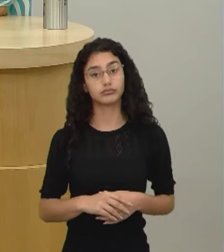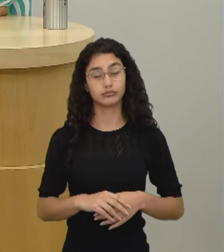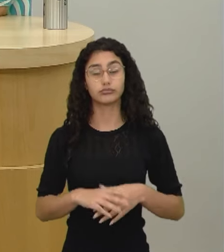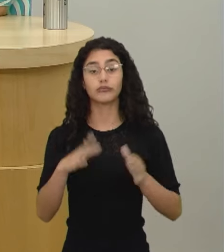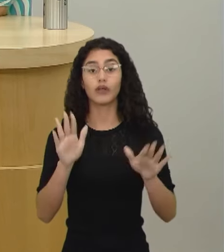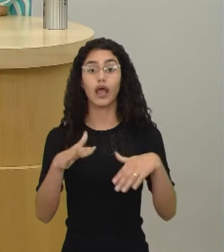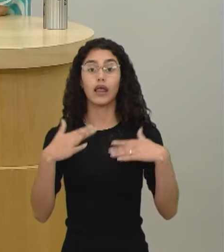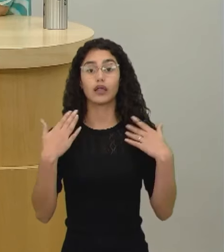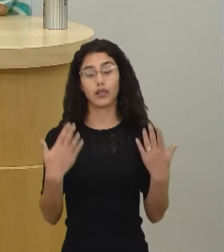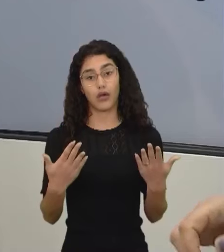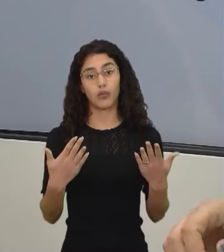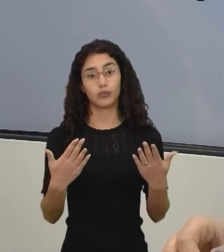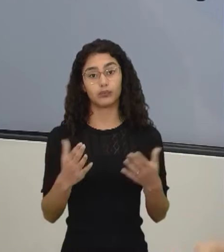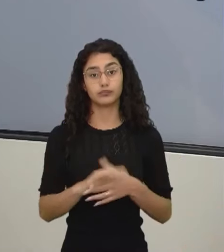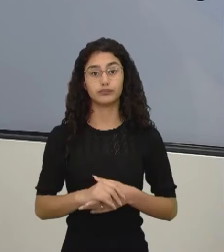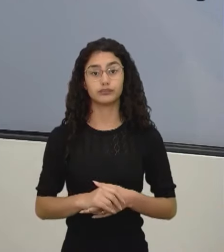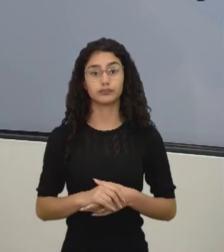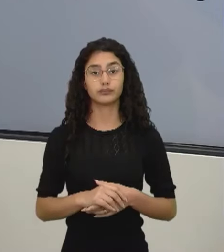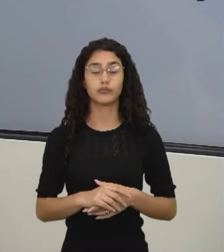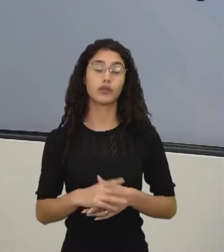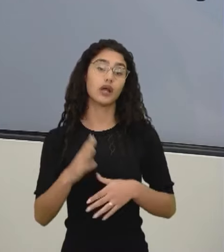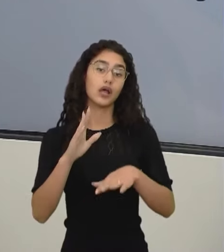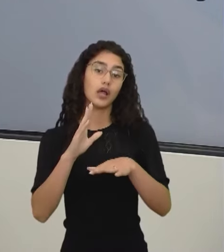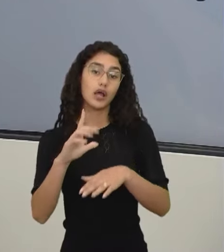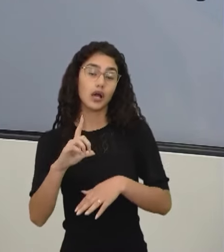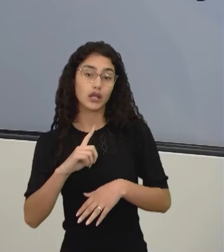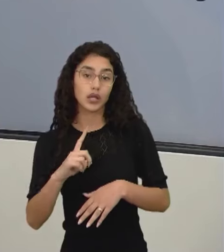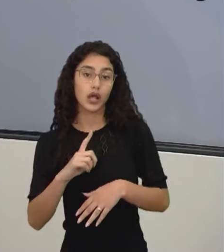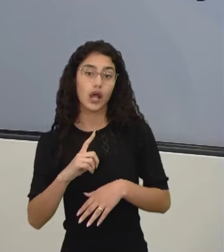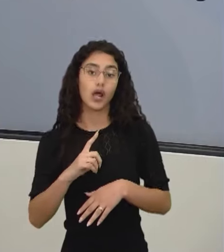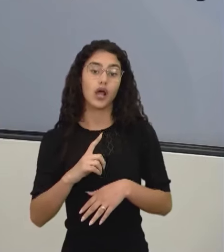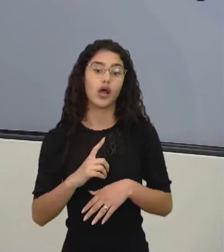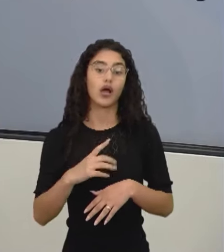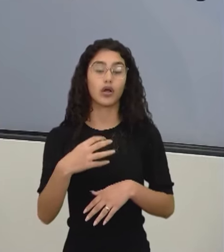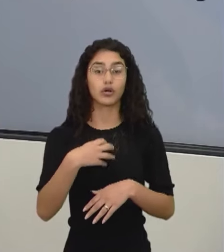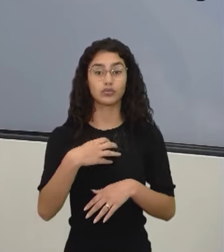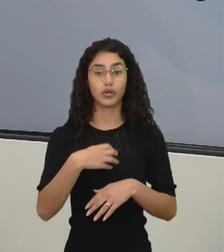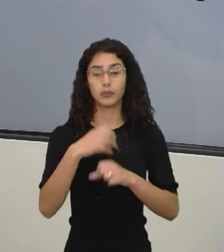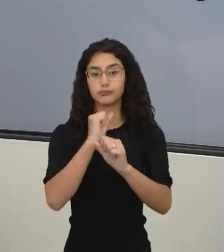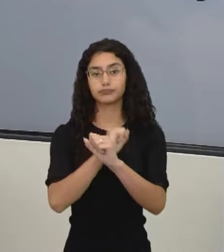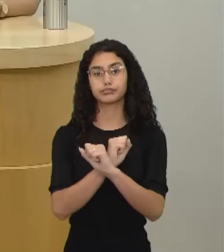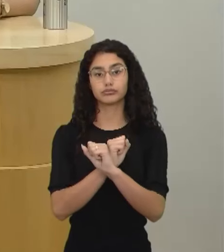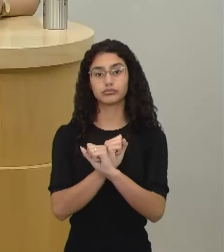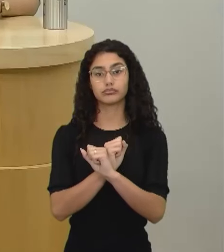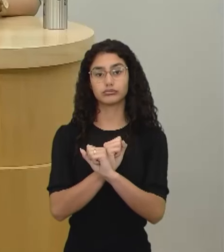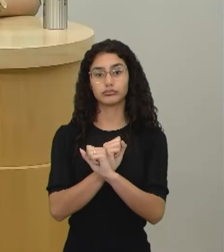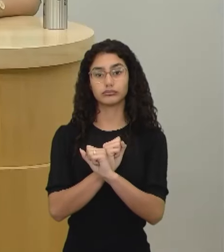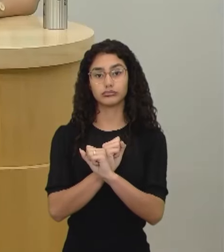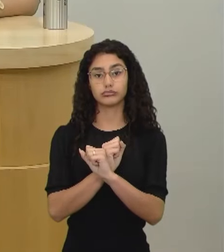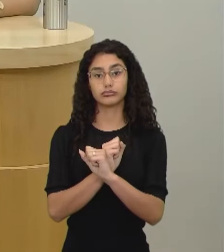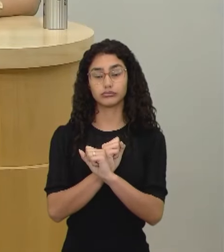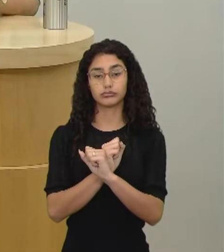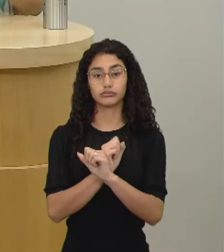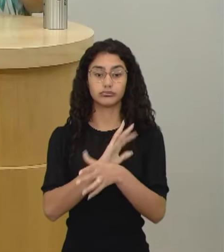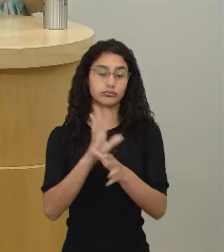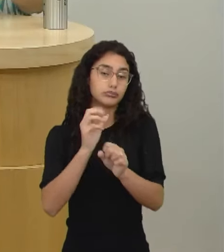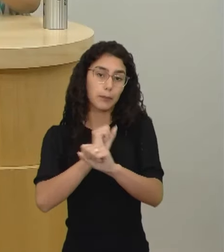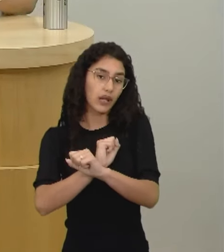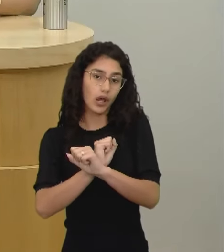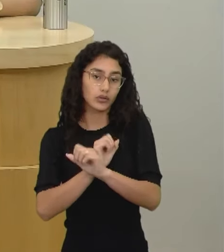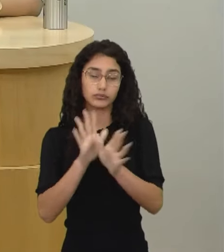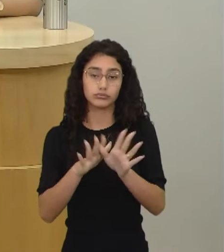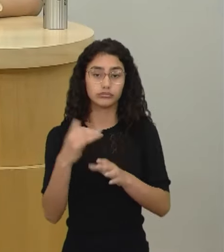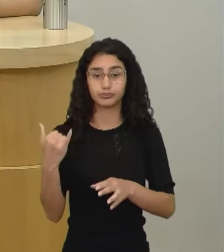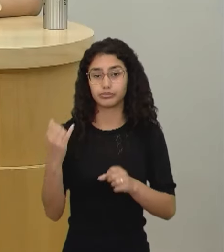né? Então, ele tá em estado de repouso. Repouso, o que a gente... Repouso parado. Parado, dormindo, repousando,